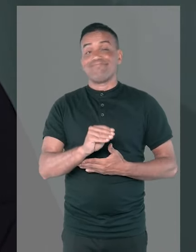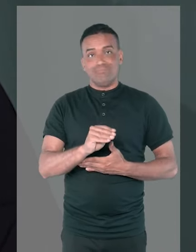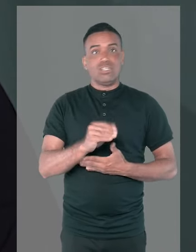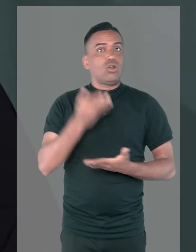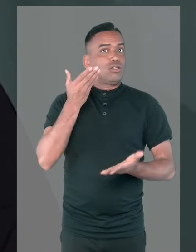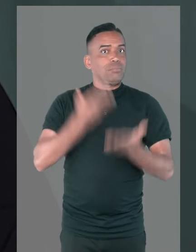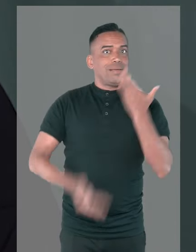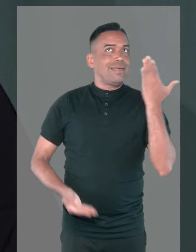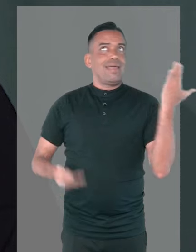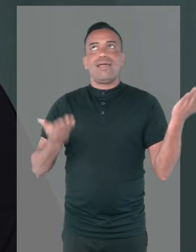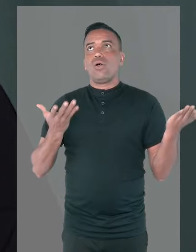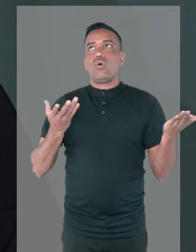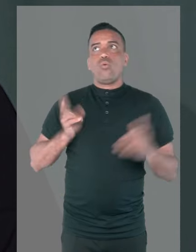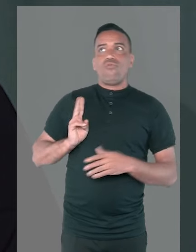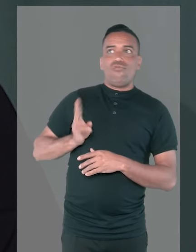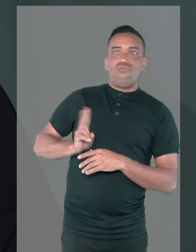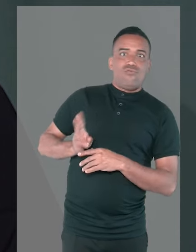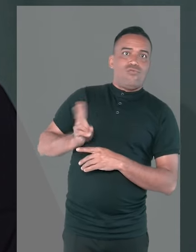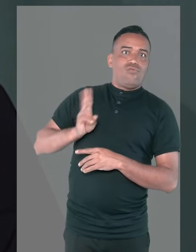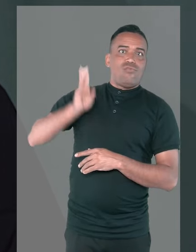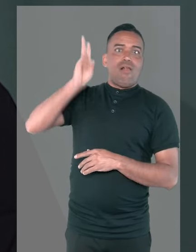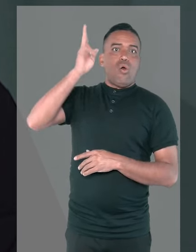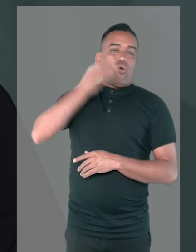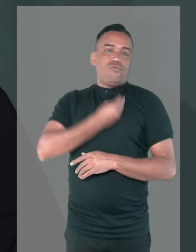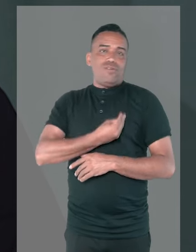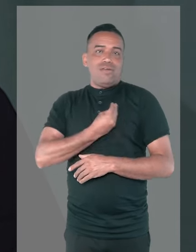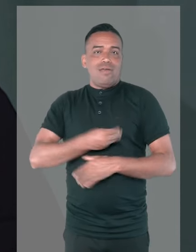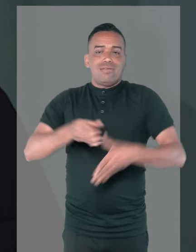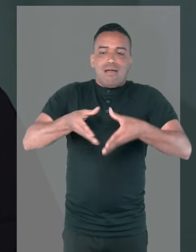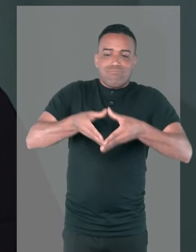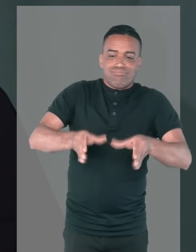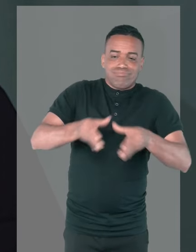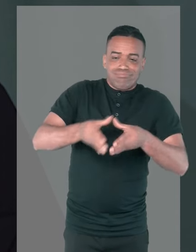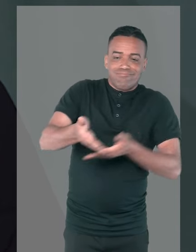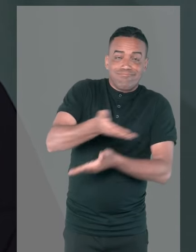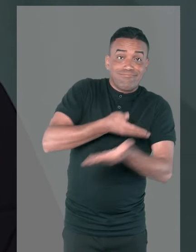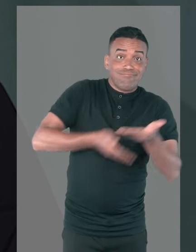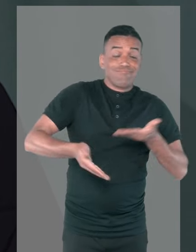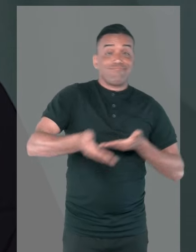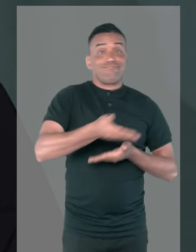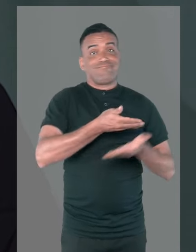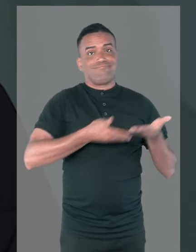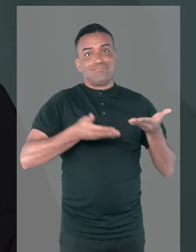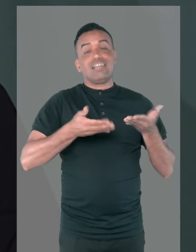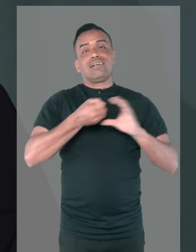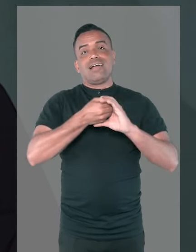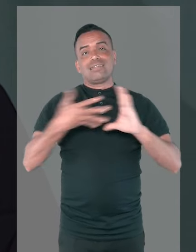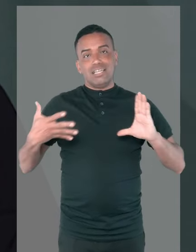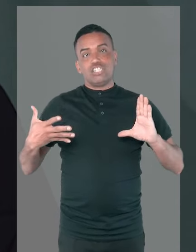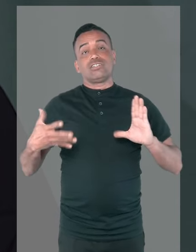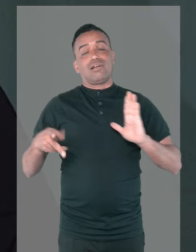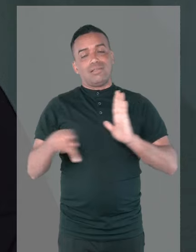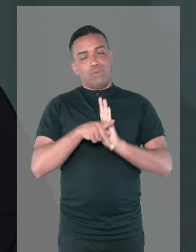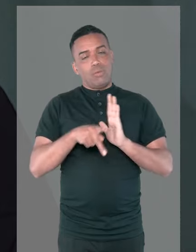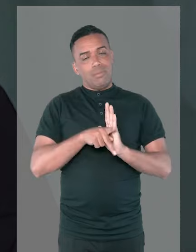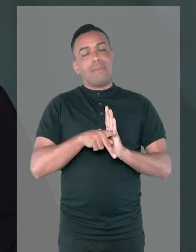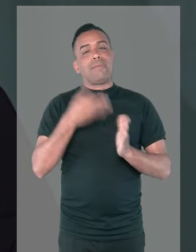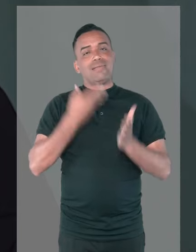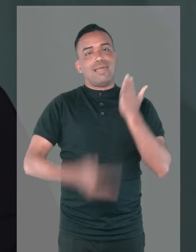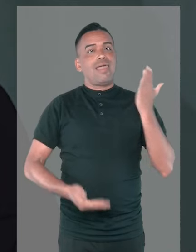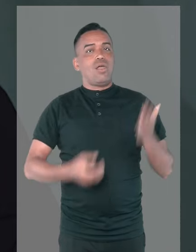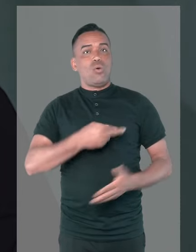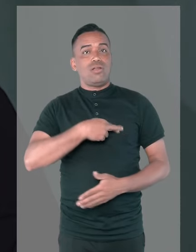a noção, o caráter de convívio e o caráter religioso com